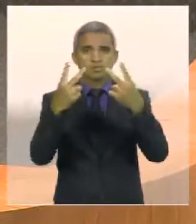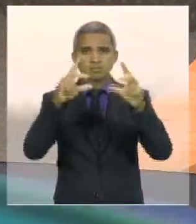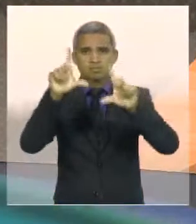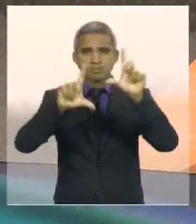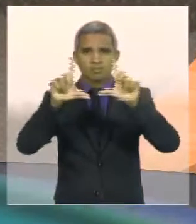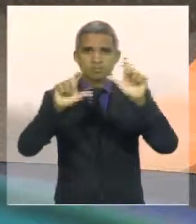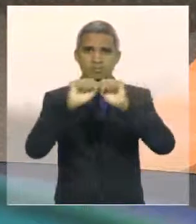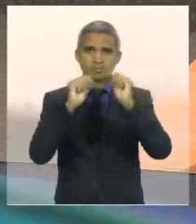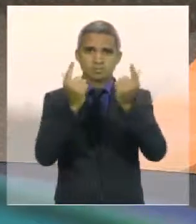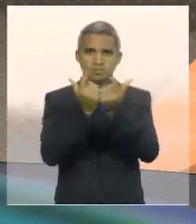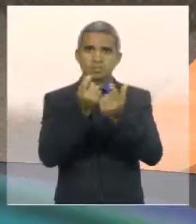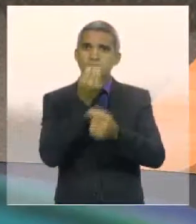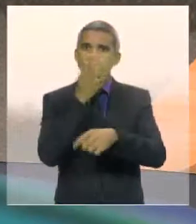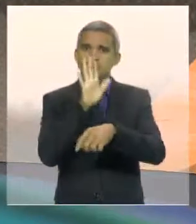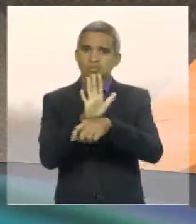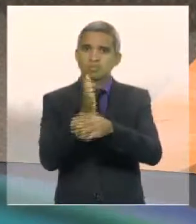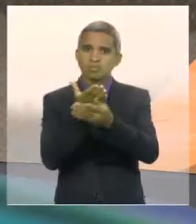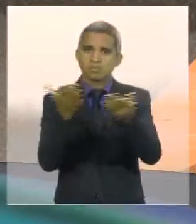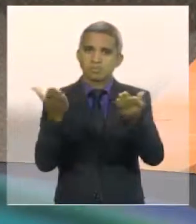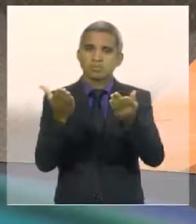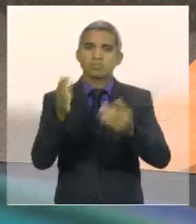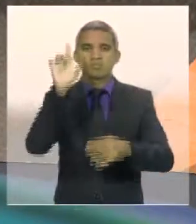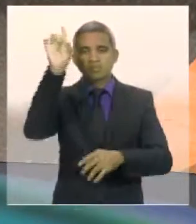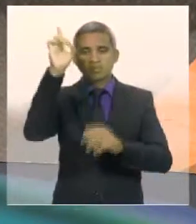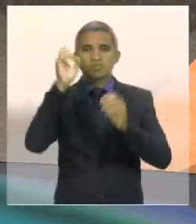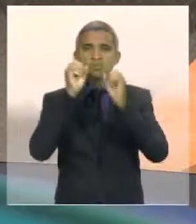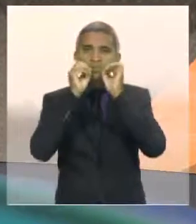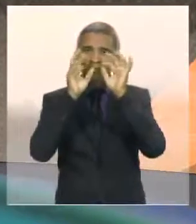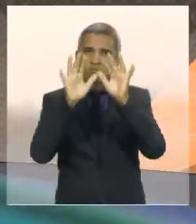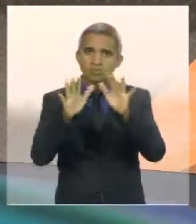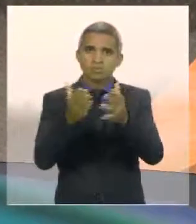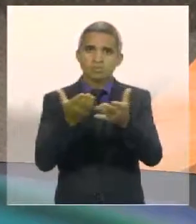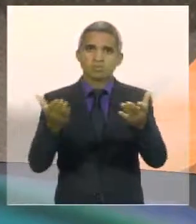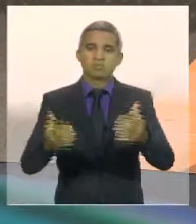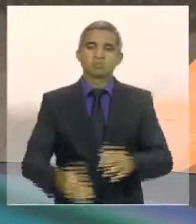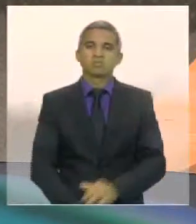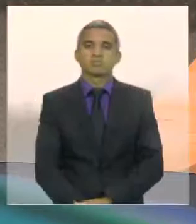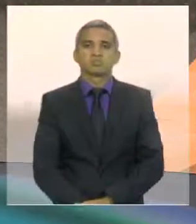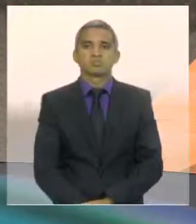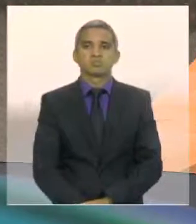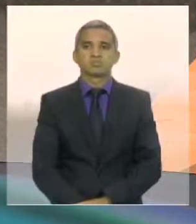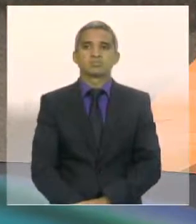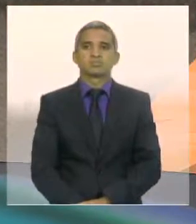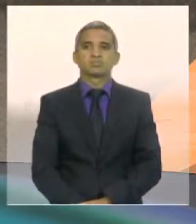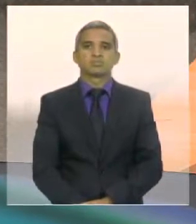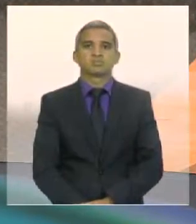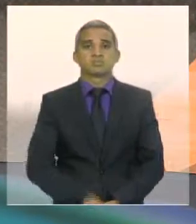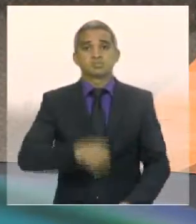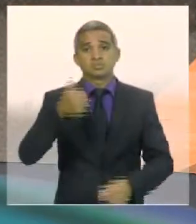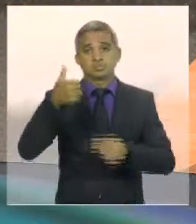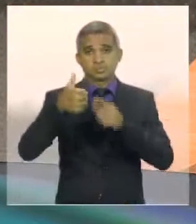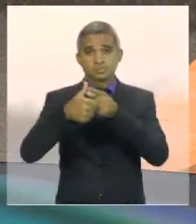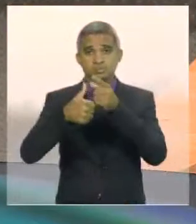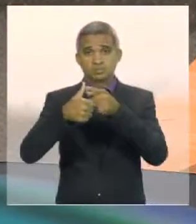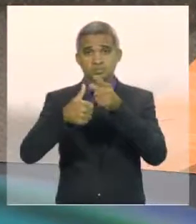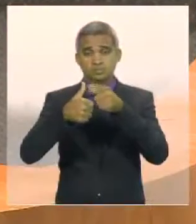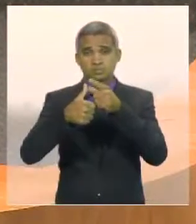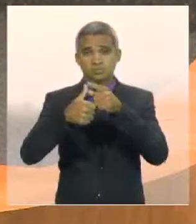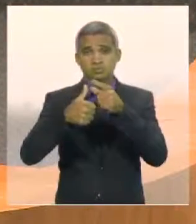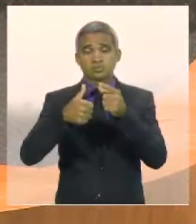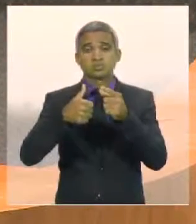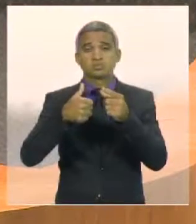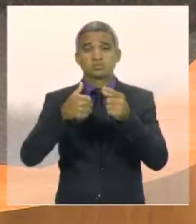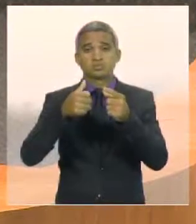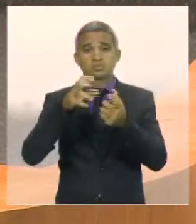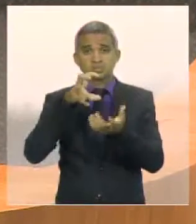boa tarde, que Deus nos abençoe. Quero, em primeiro lugar, fazer alguns registros importantes, até